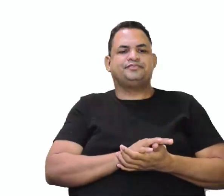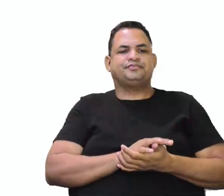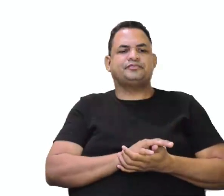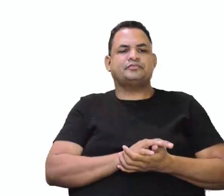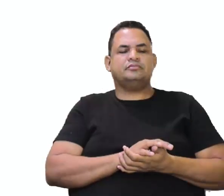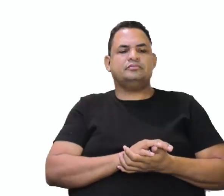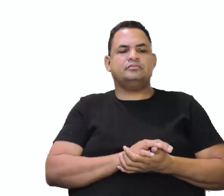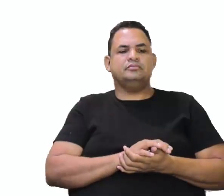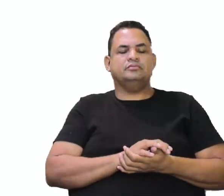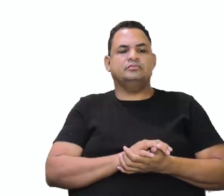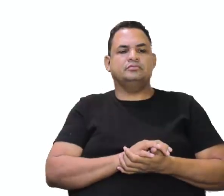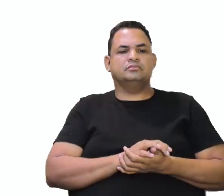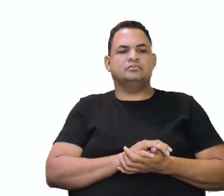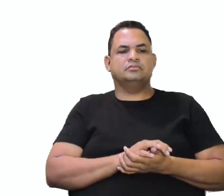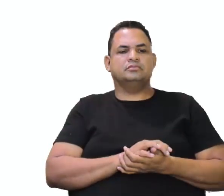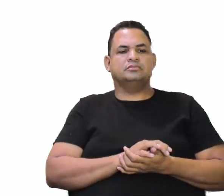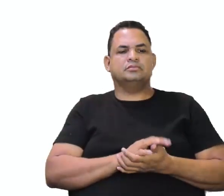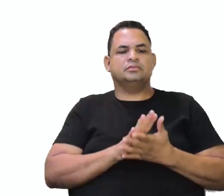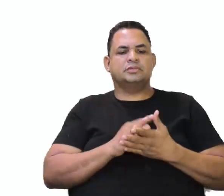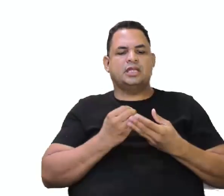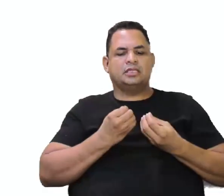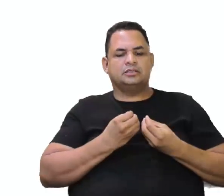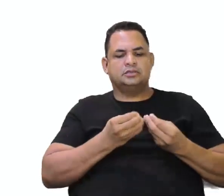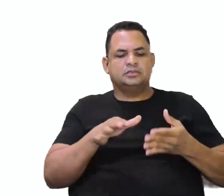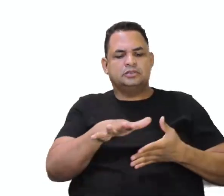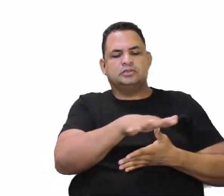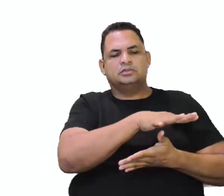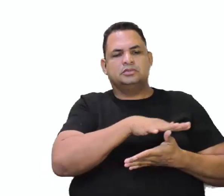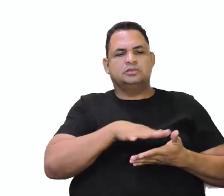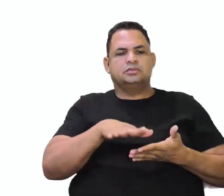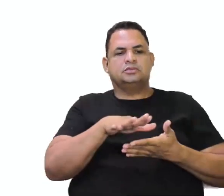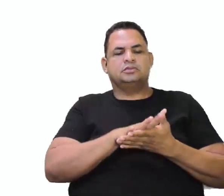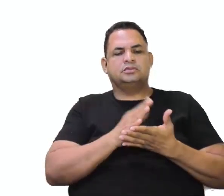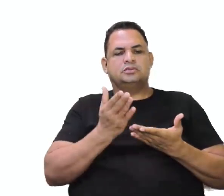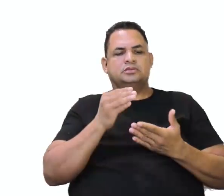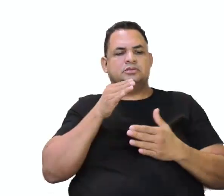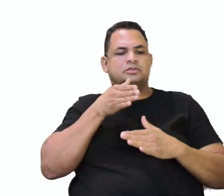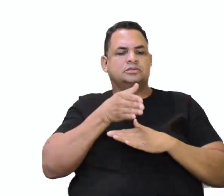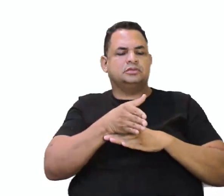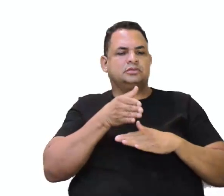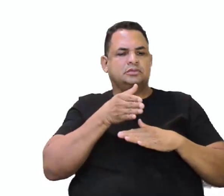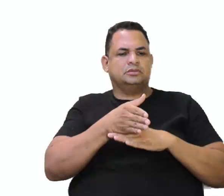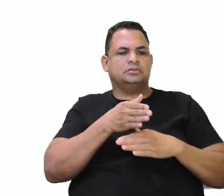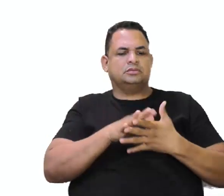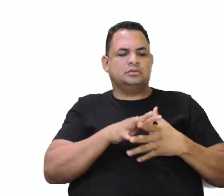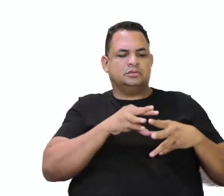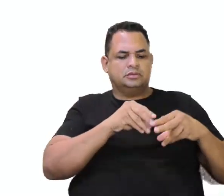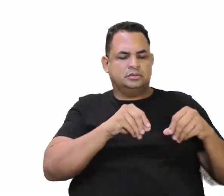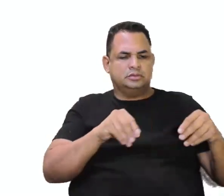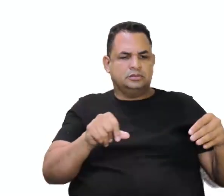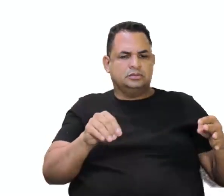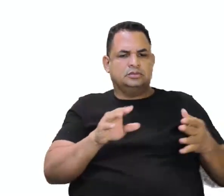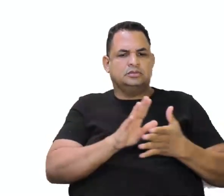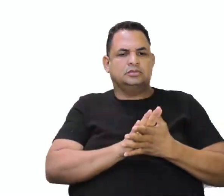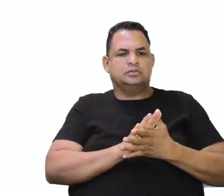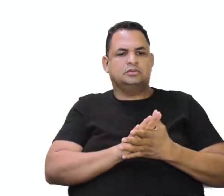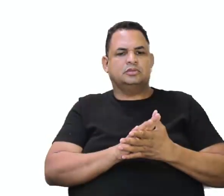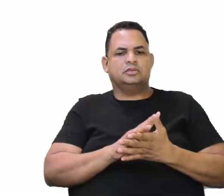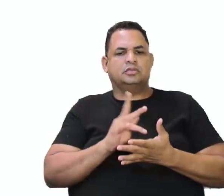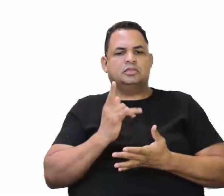que a gente tem, então, que é despejado, que incide diretamente sobre esse solo, são